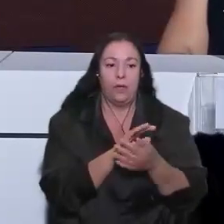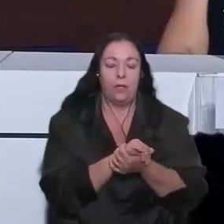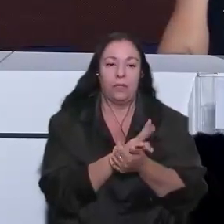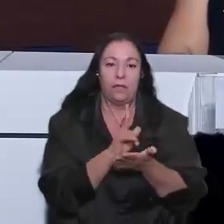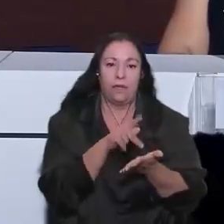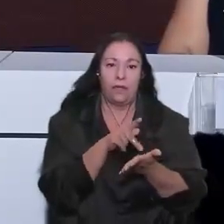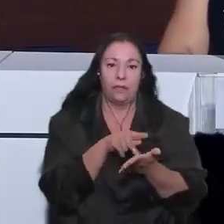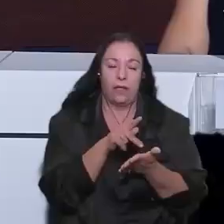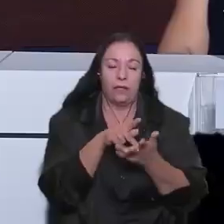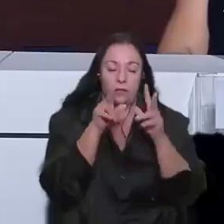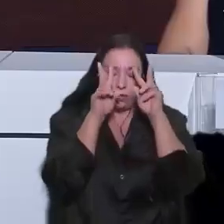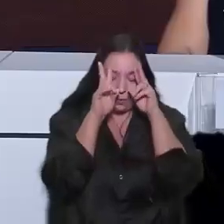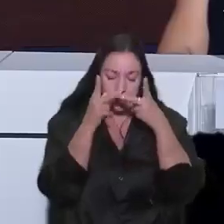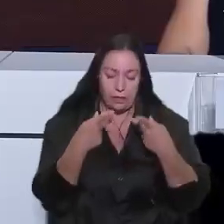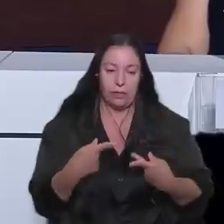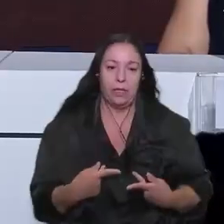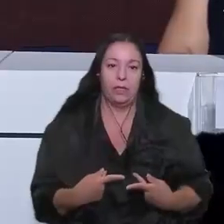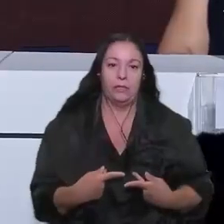verdade, que acusa a humanidade.